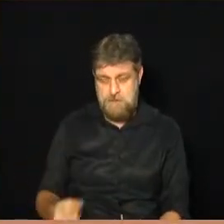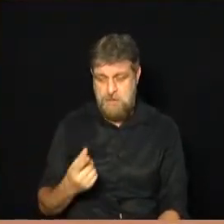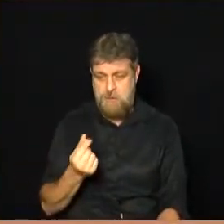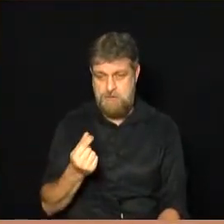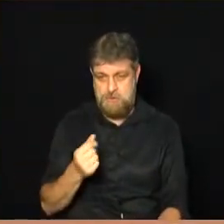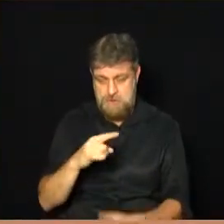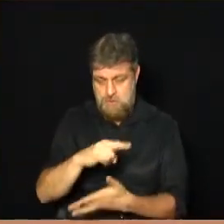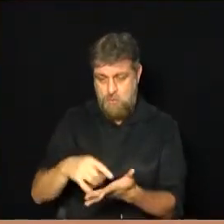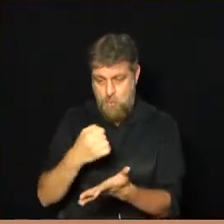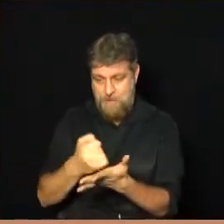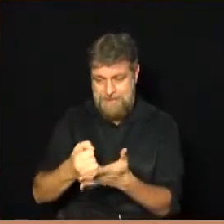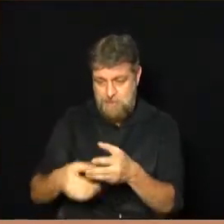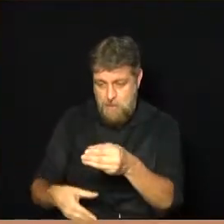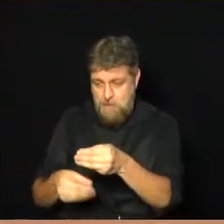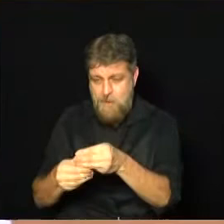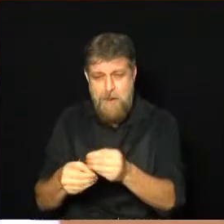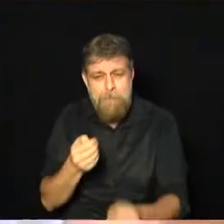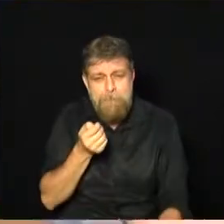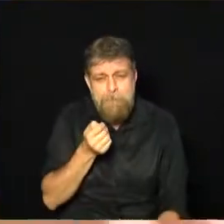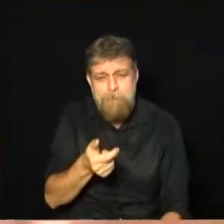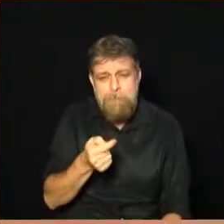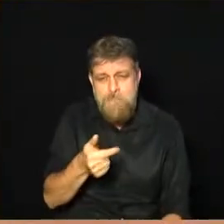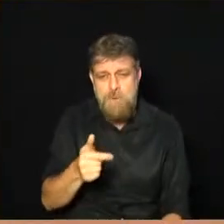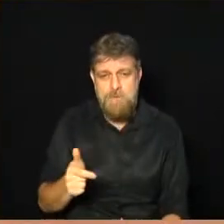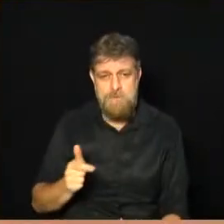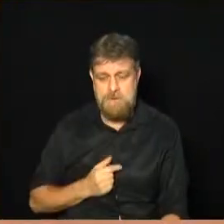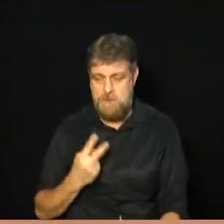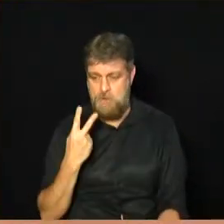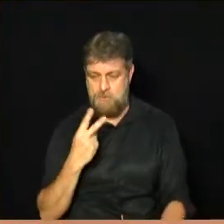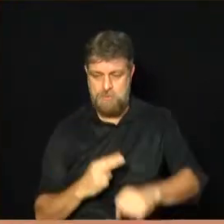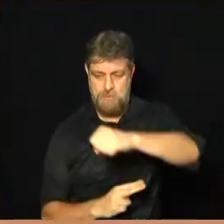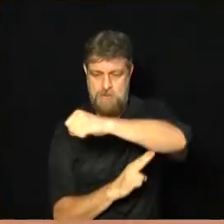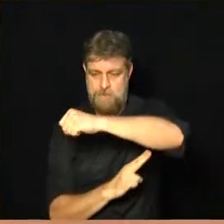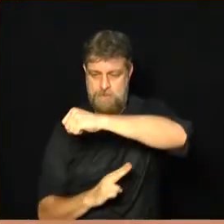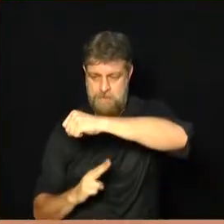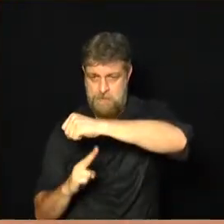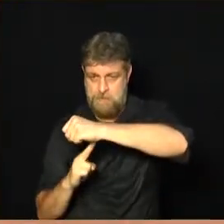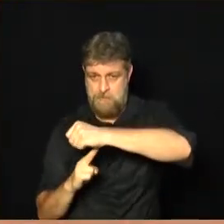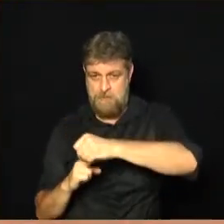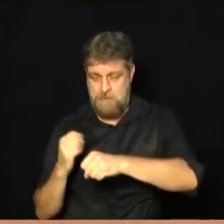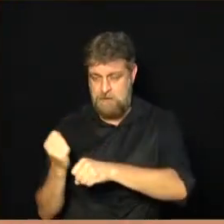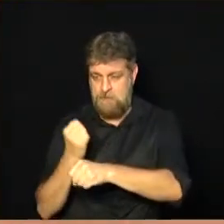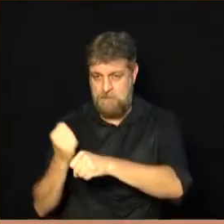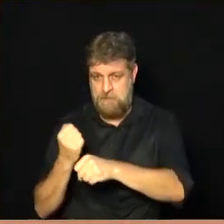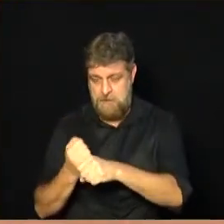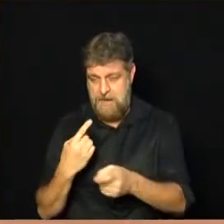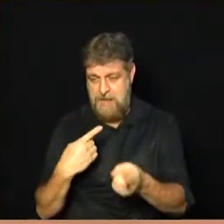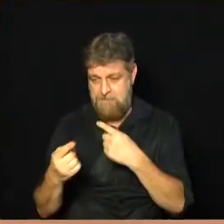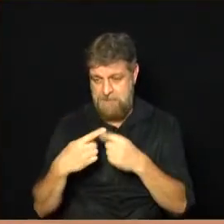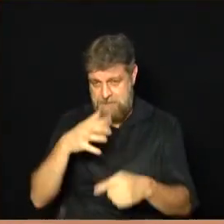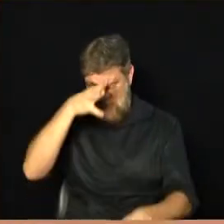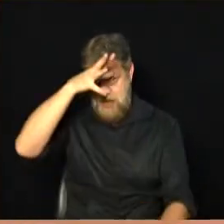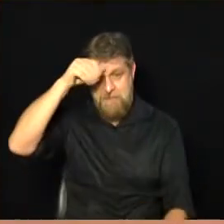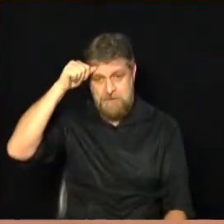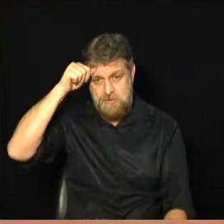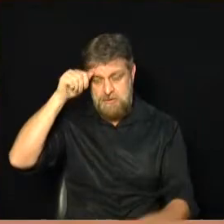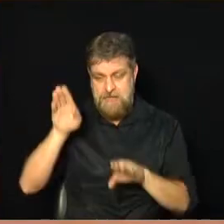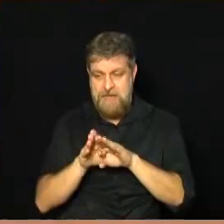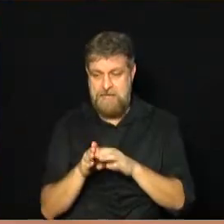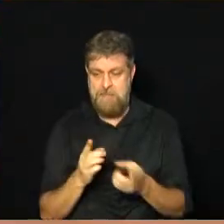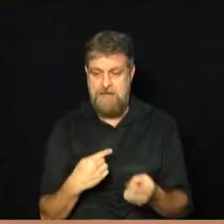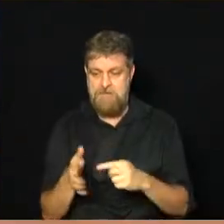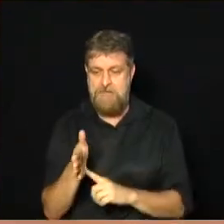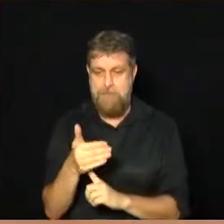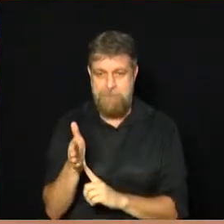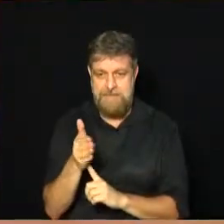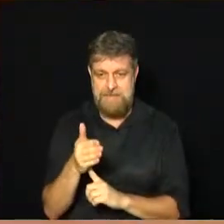contratual mínimo. Os 2 viadutos que vão ser feitos na Transamazônica e na Bandeirantes, pelas razões que eu mencionei, que nós